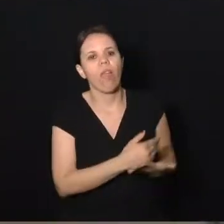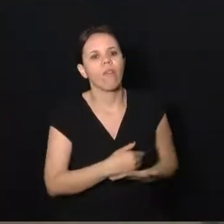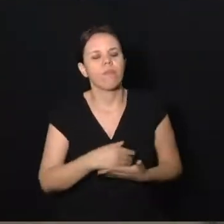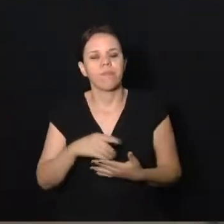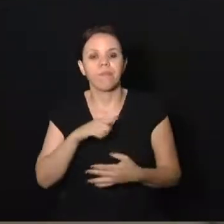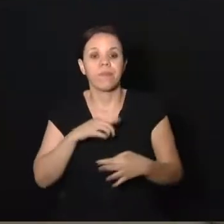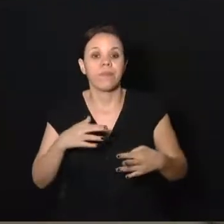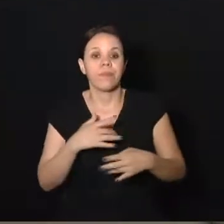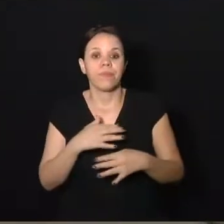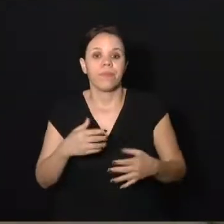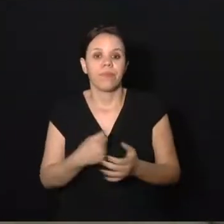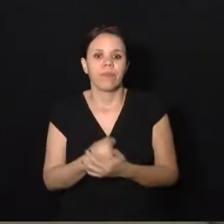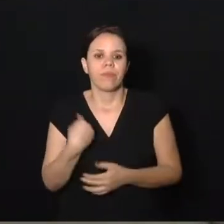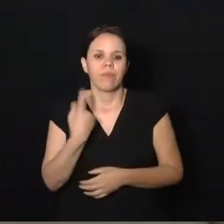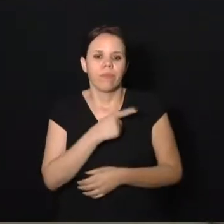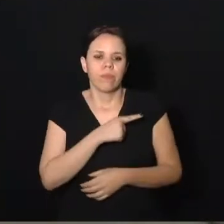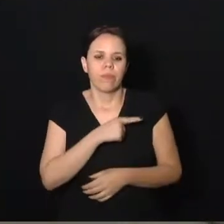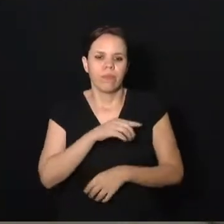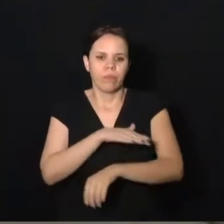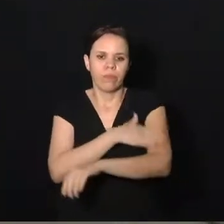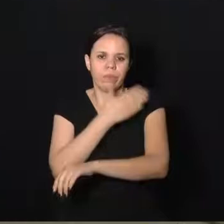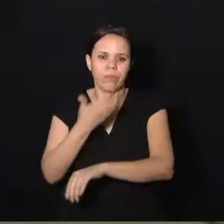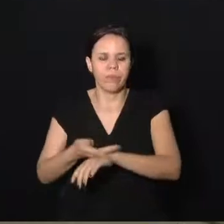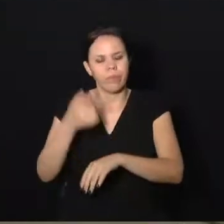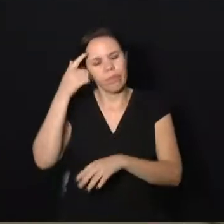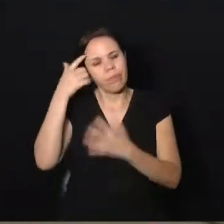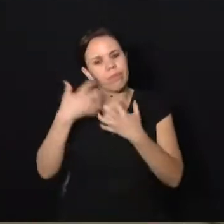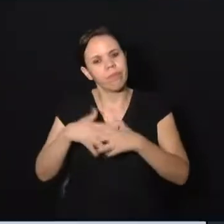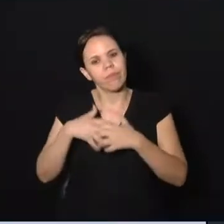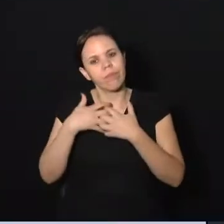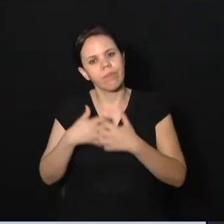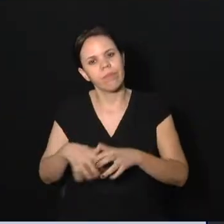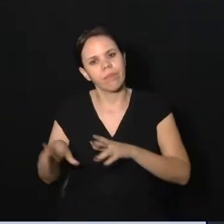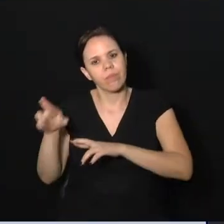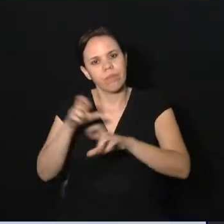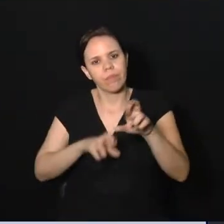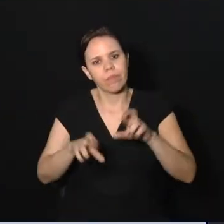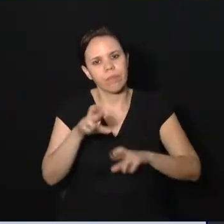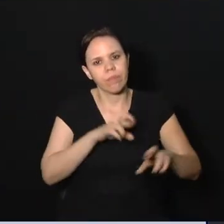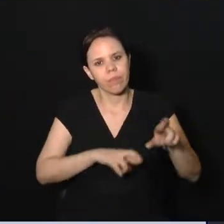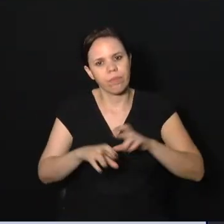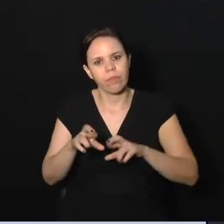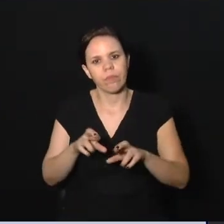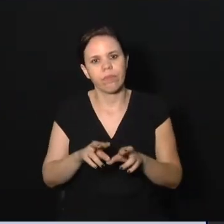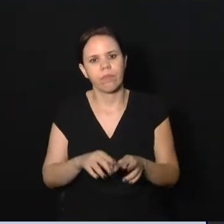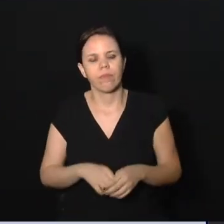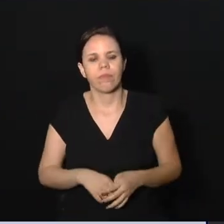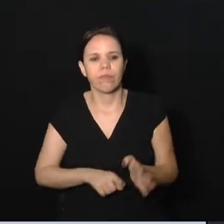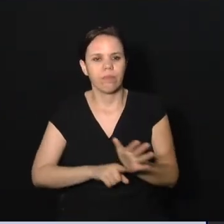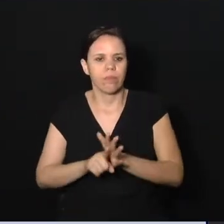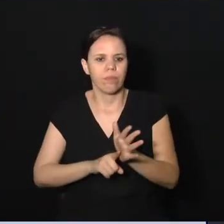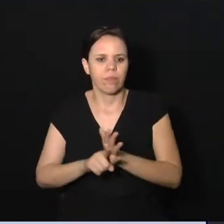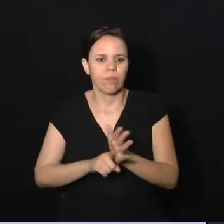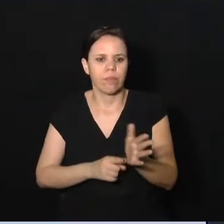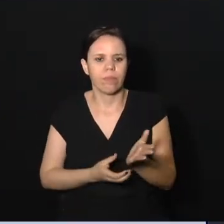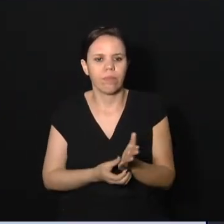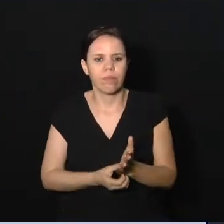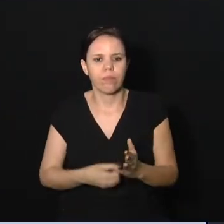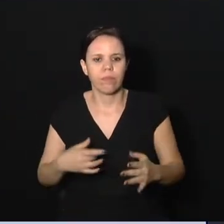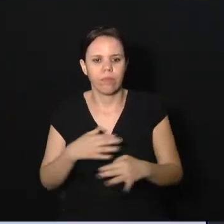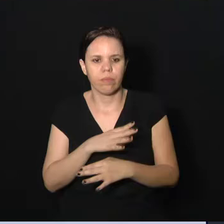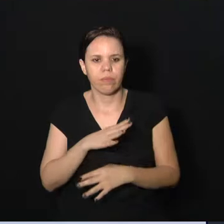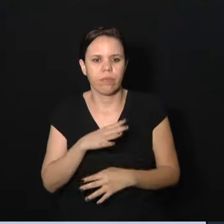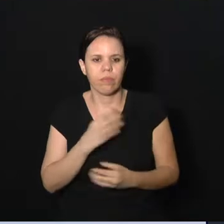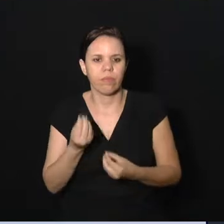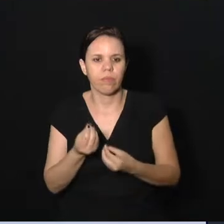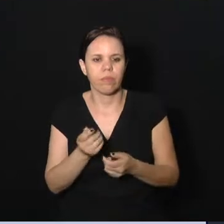aí, passamos o dia inteiro pensando, analisando dados de cidades, né, e como a gente pode melhorar a